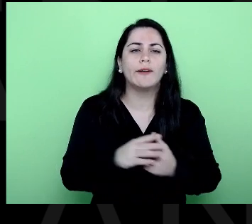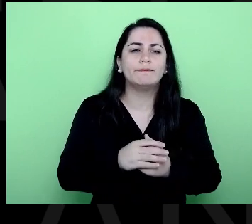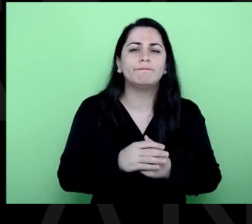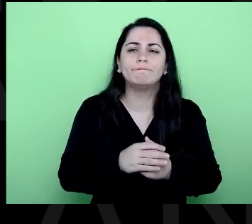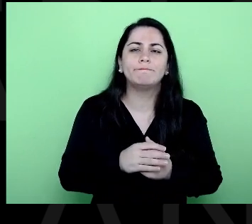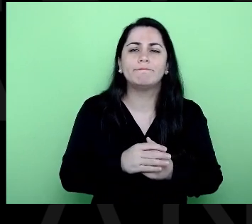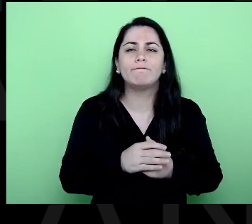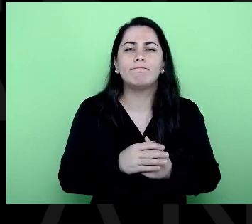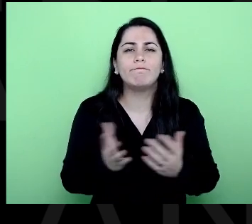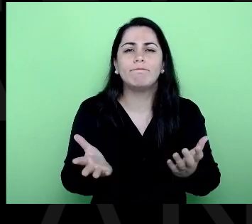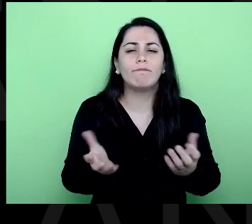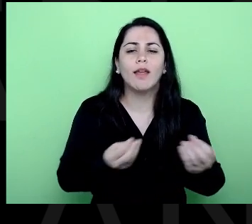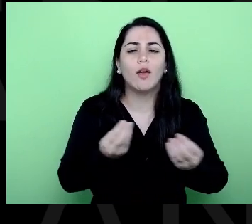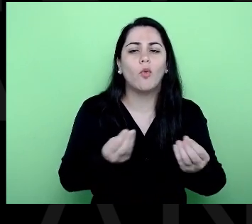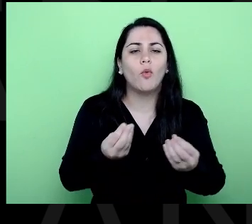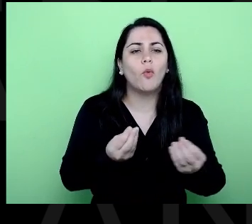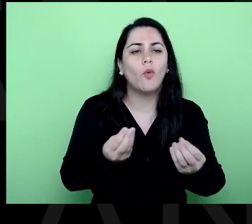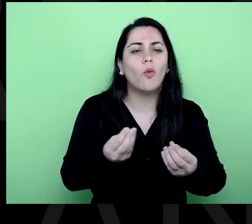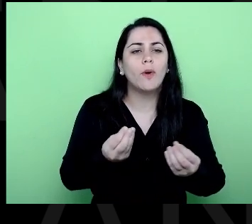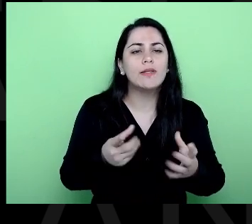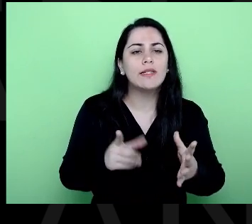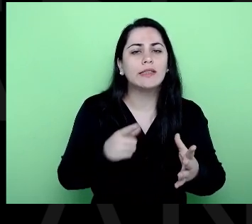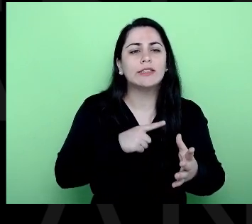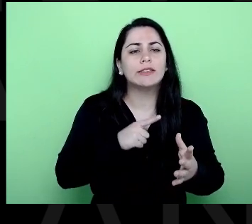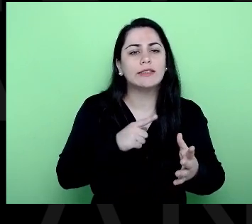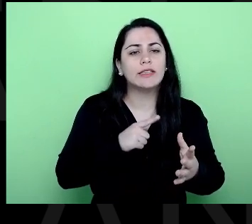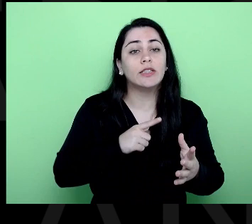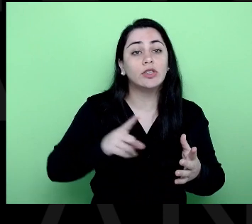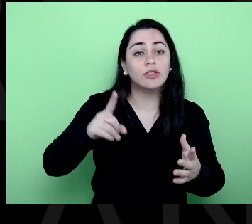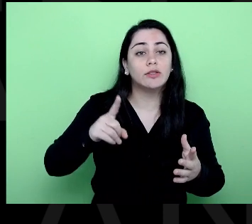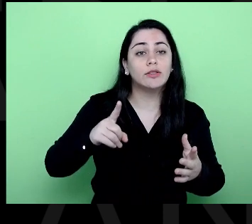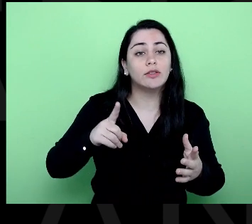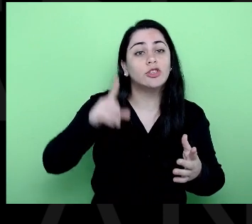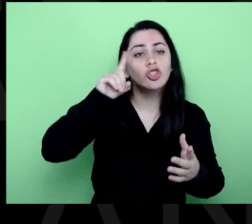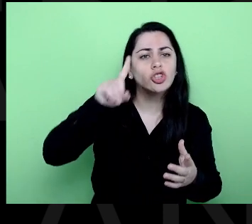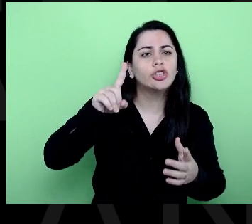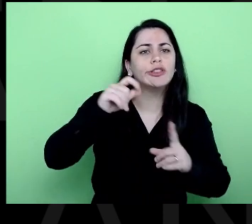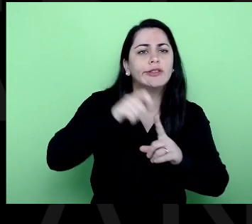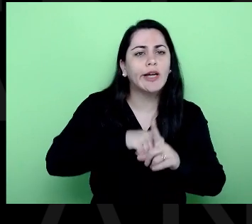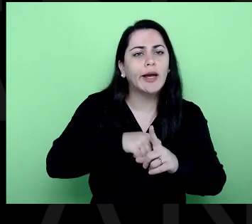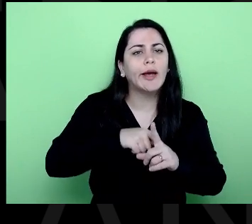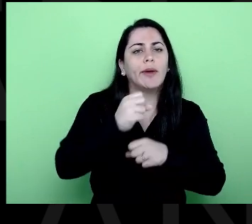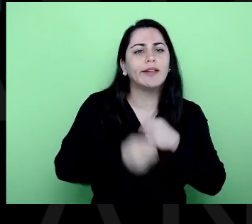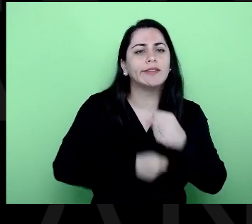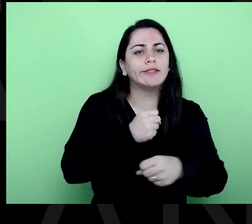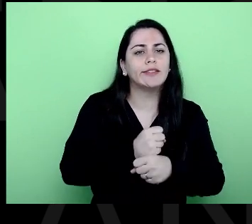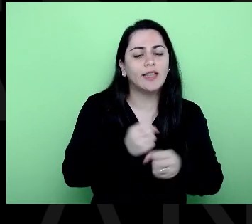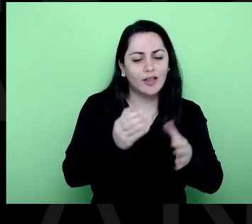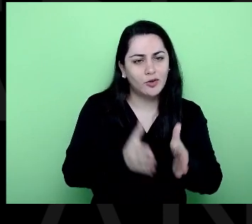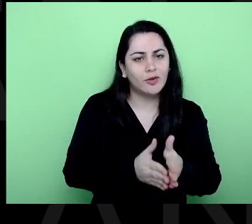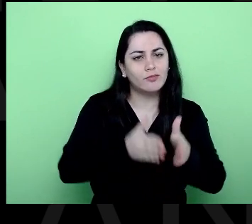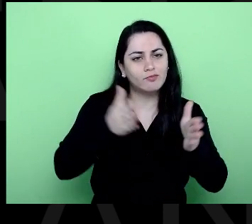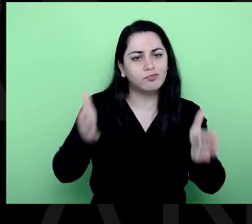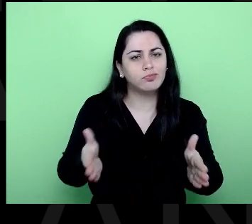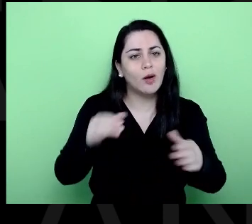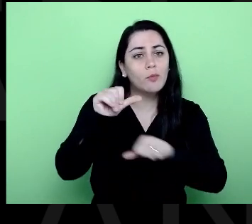Como um fator de marcação de data mesmo. Ali, ele reinventa mesmo o gênero